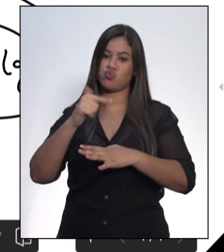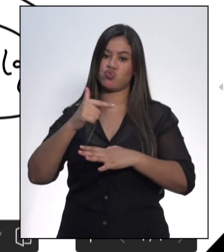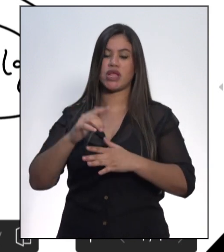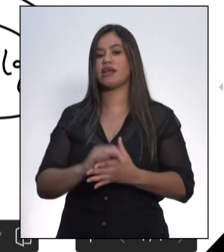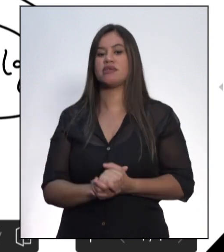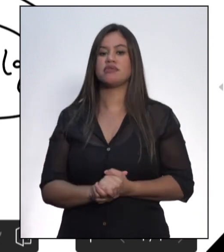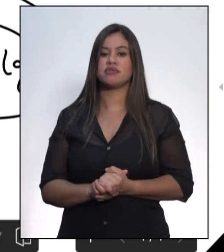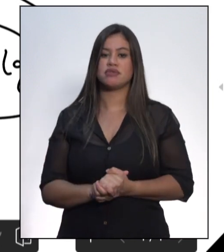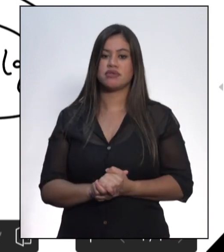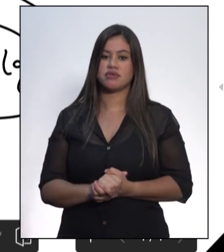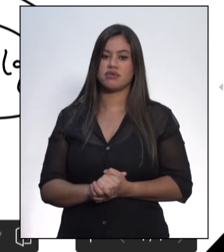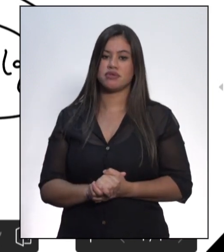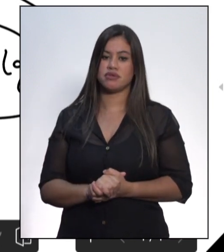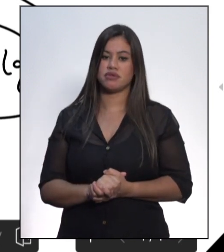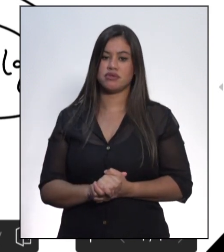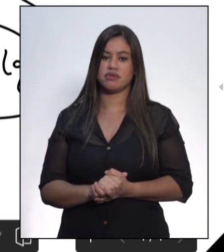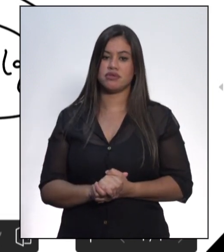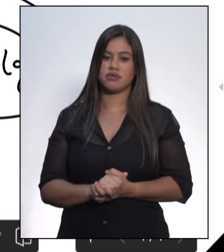Não participam.